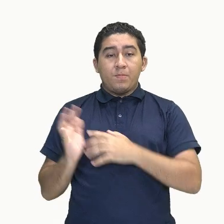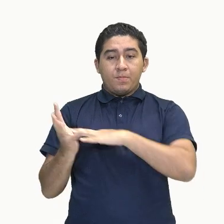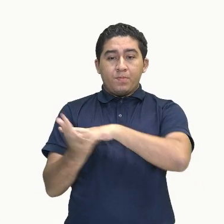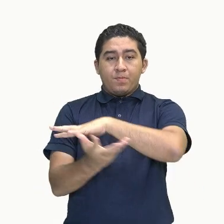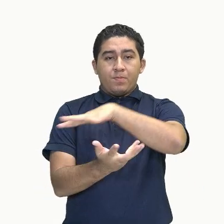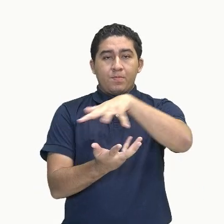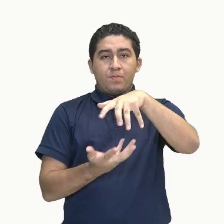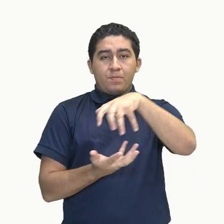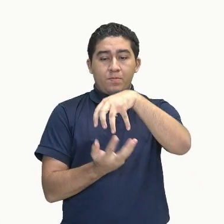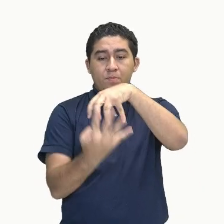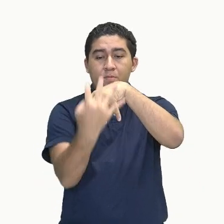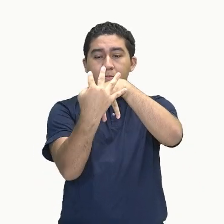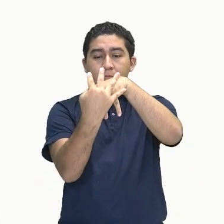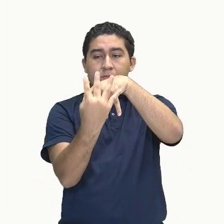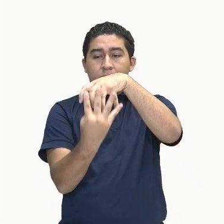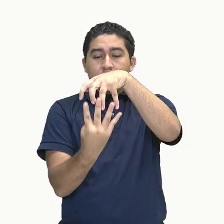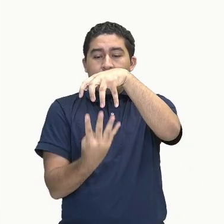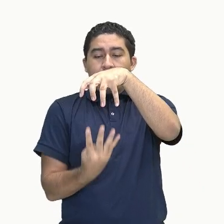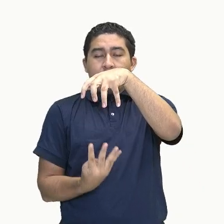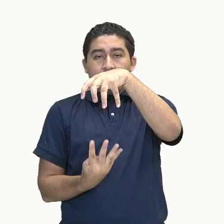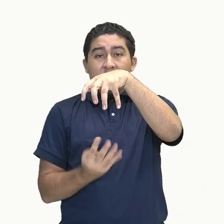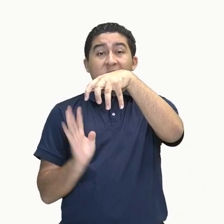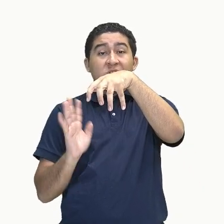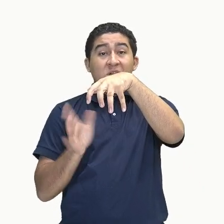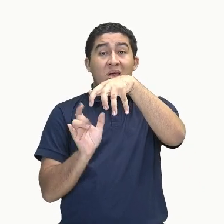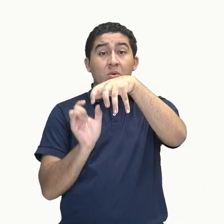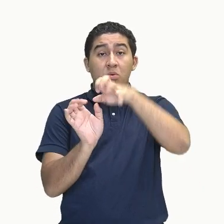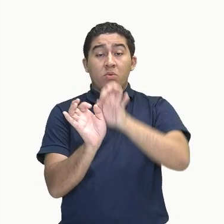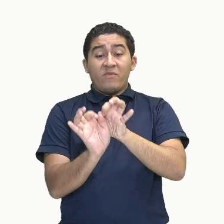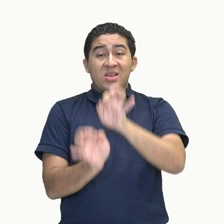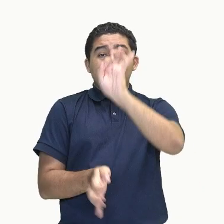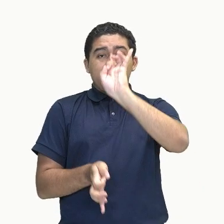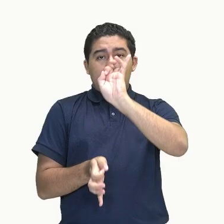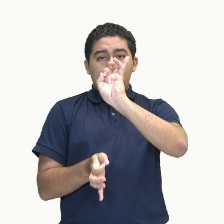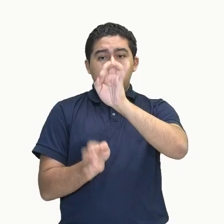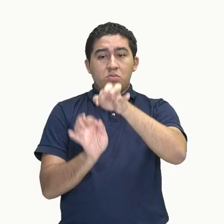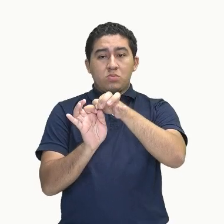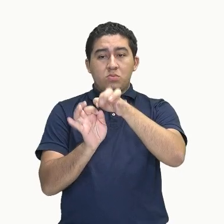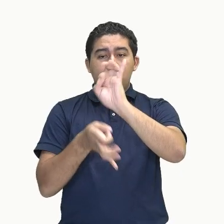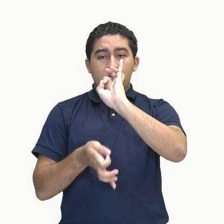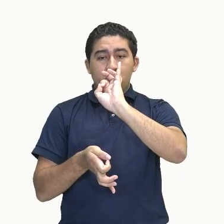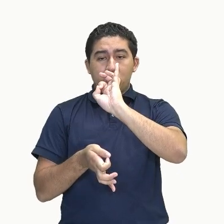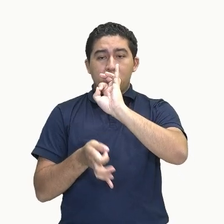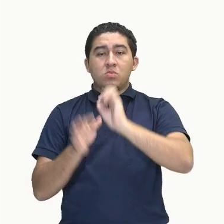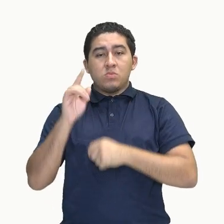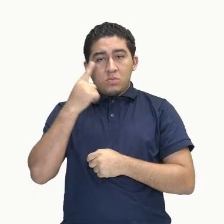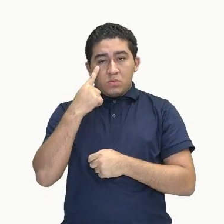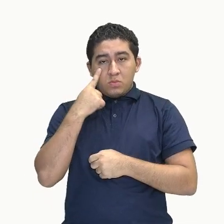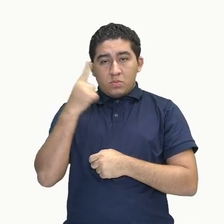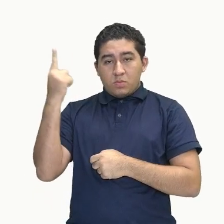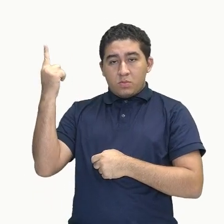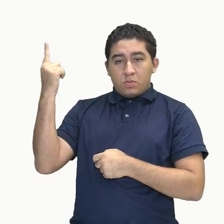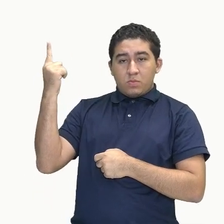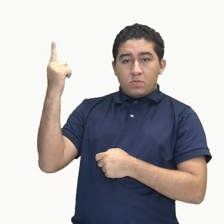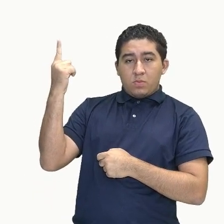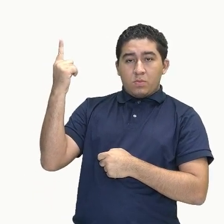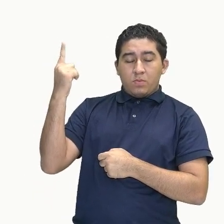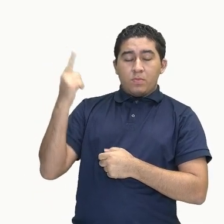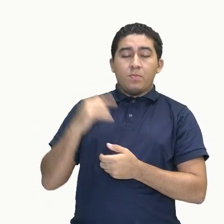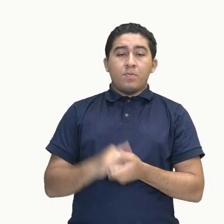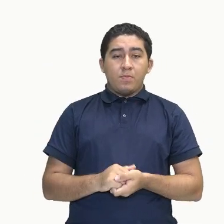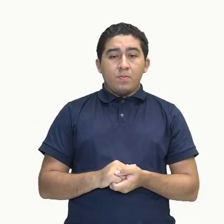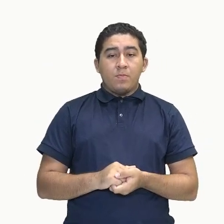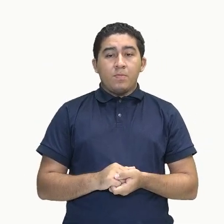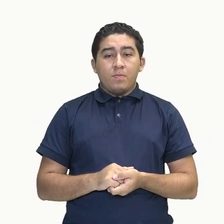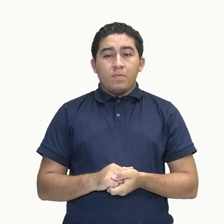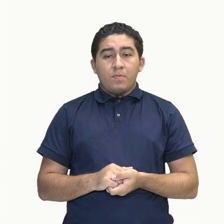estão no sentido vertical, tá bom? Como vocês podem observar aí também na imagem,